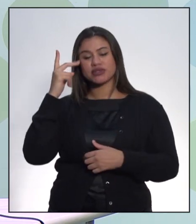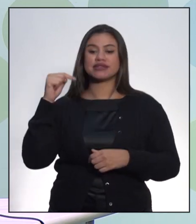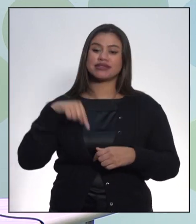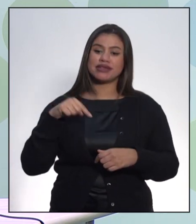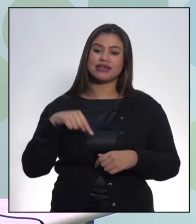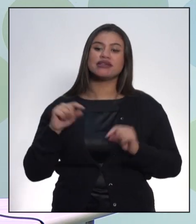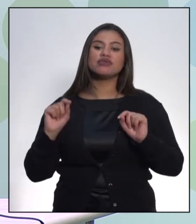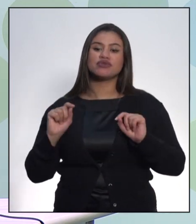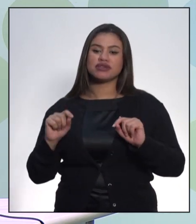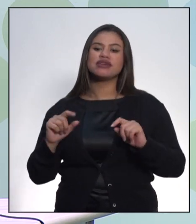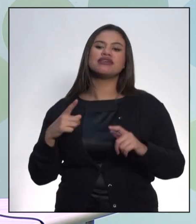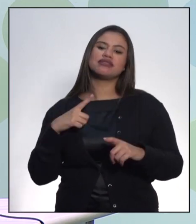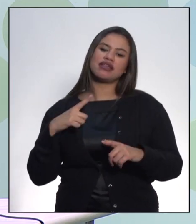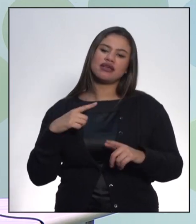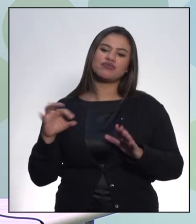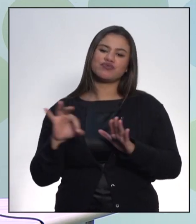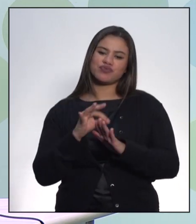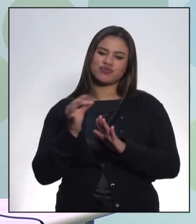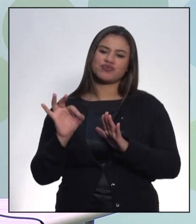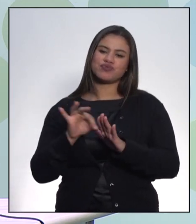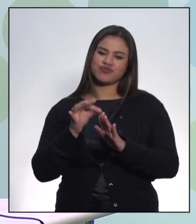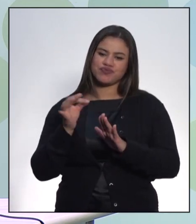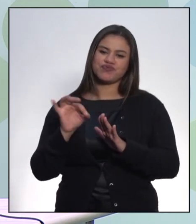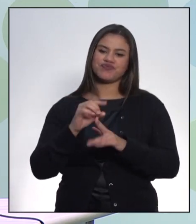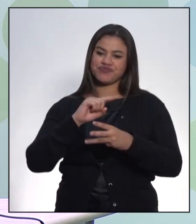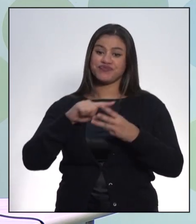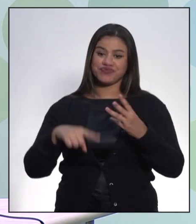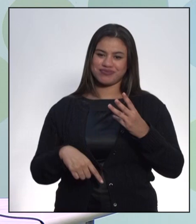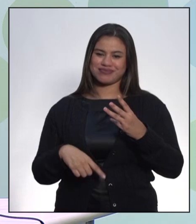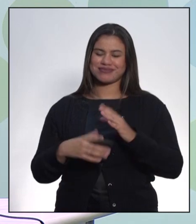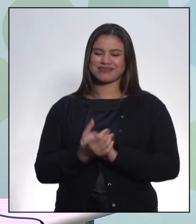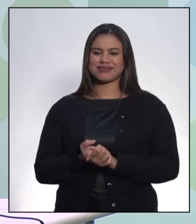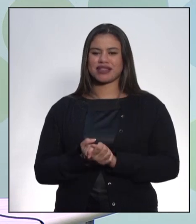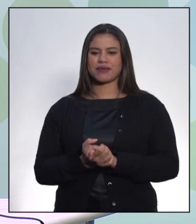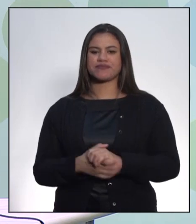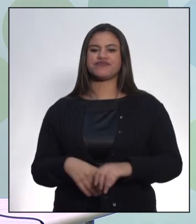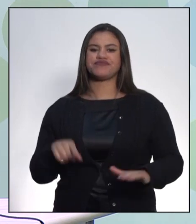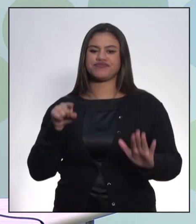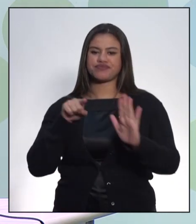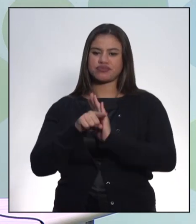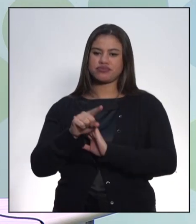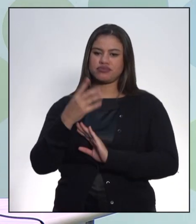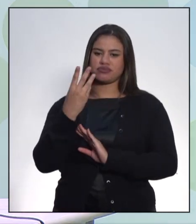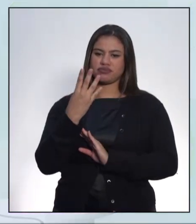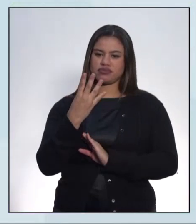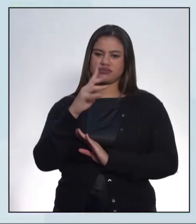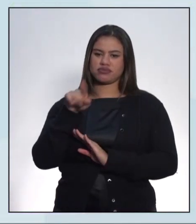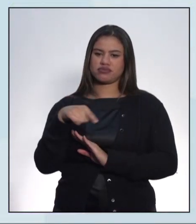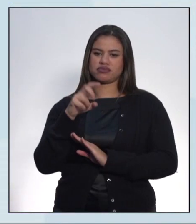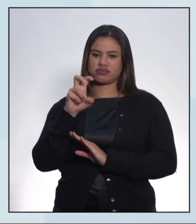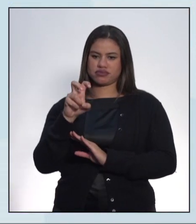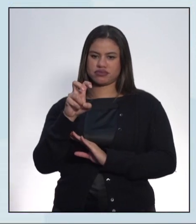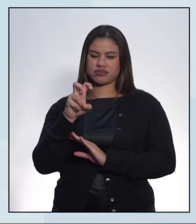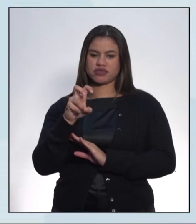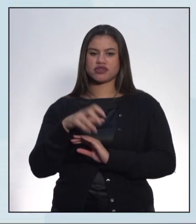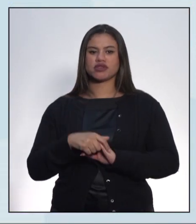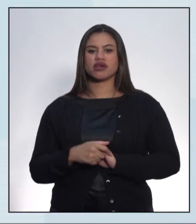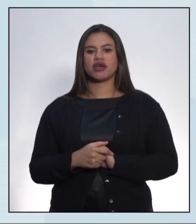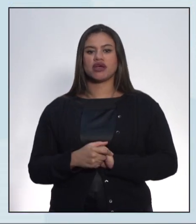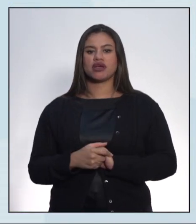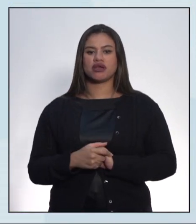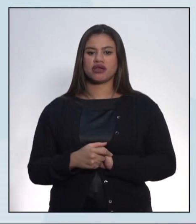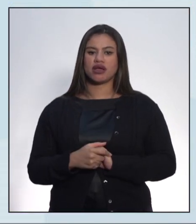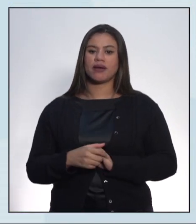inanimados. Agulha, linha, né? Pergunta 4 e 5 para nós. Machado de Assis faz uso